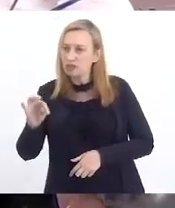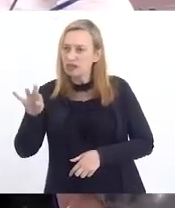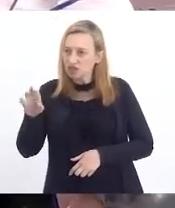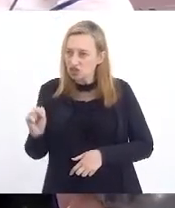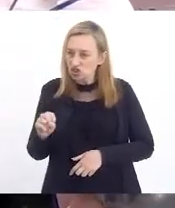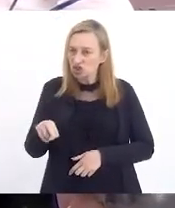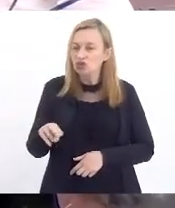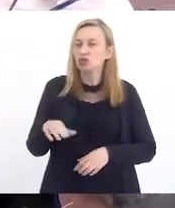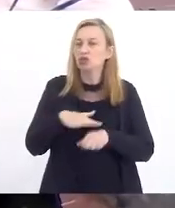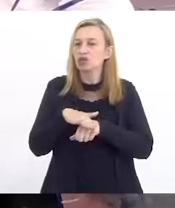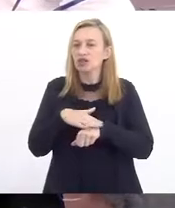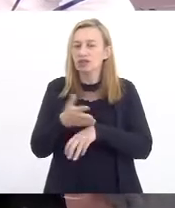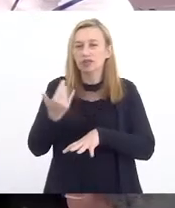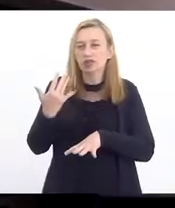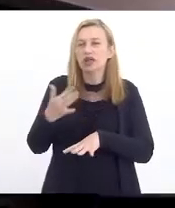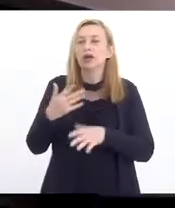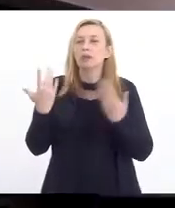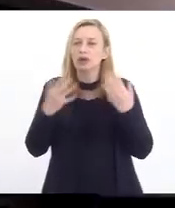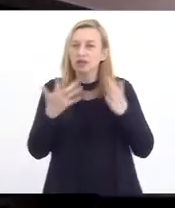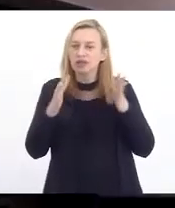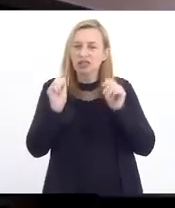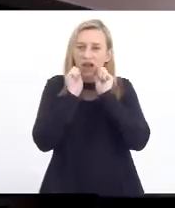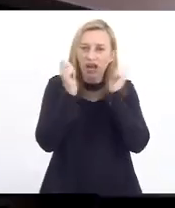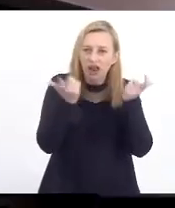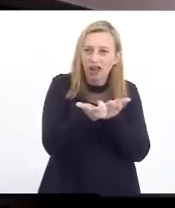anterior, parabenizar a Alerj por